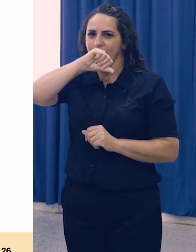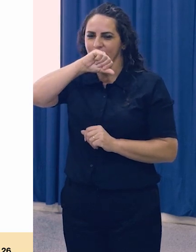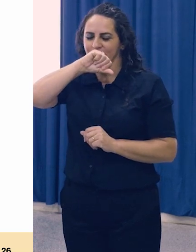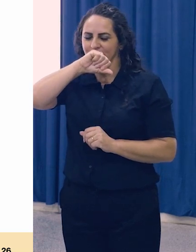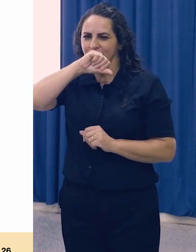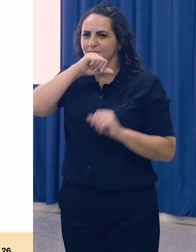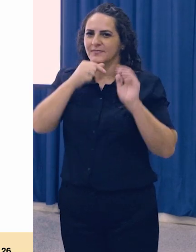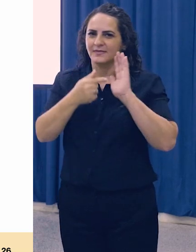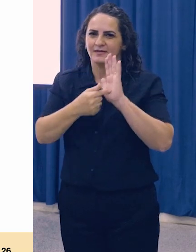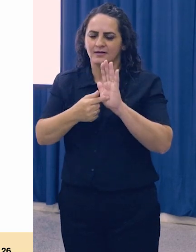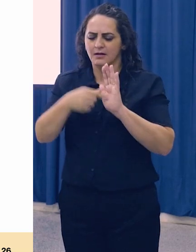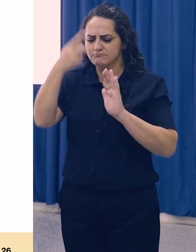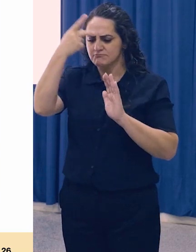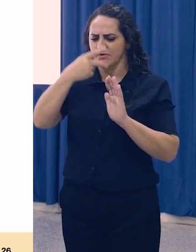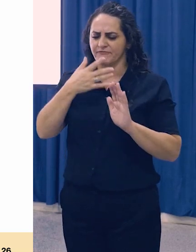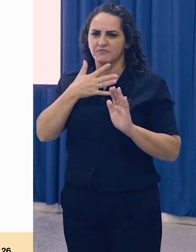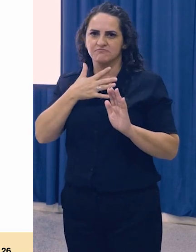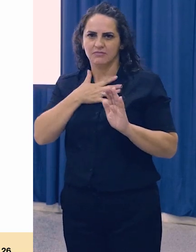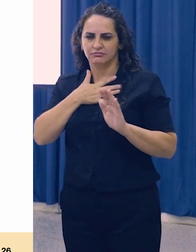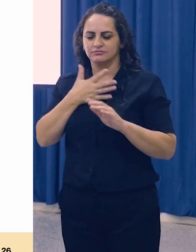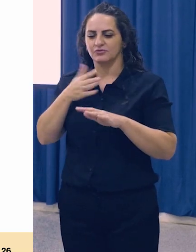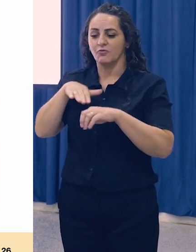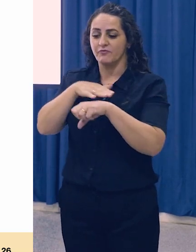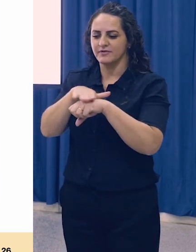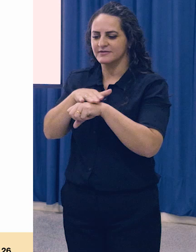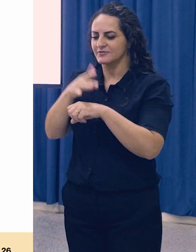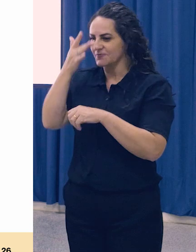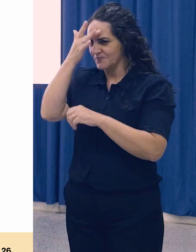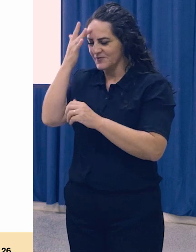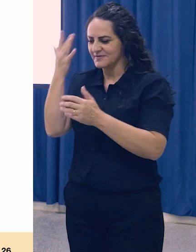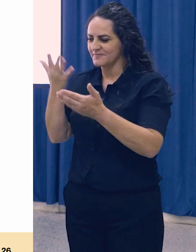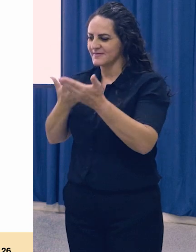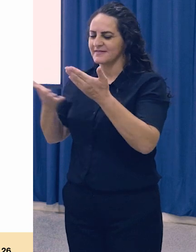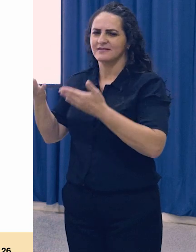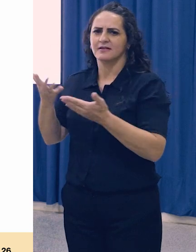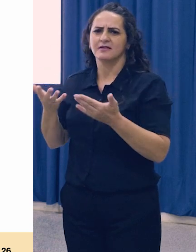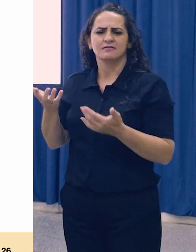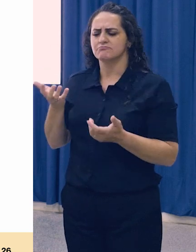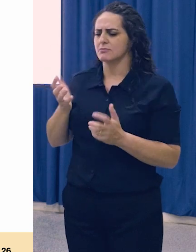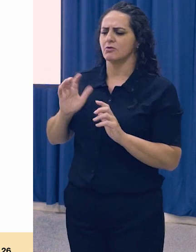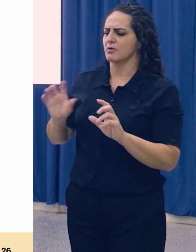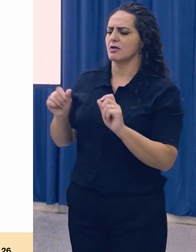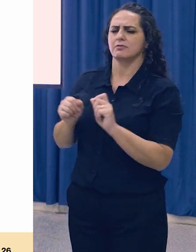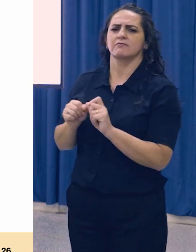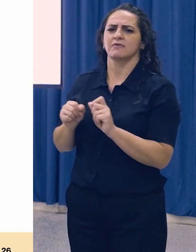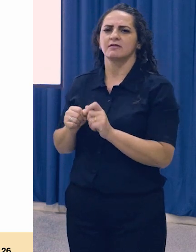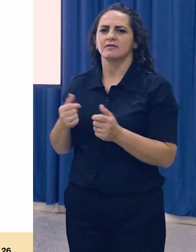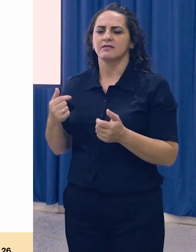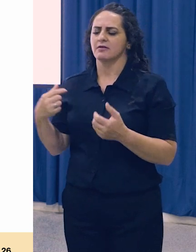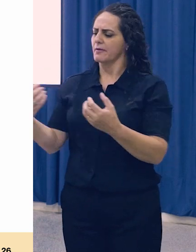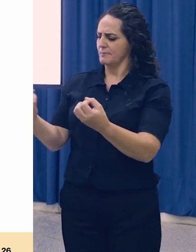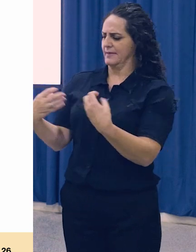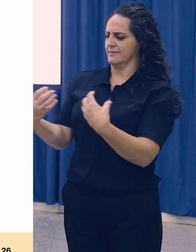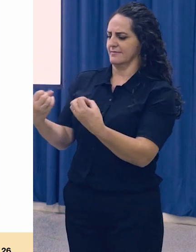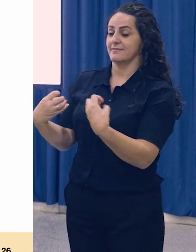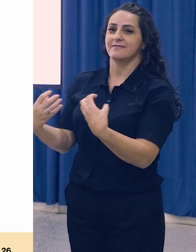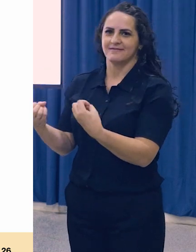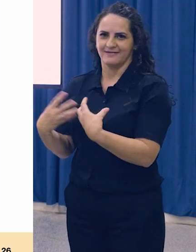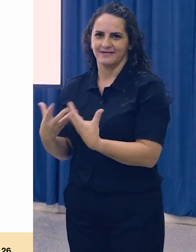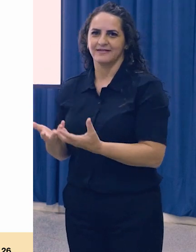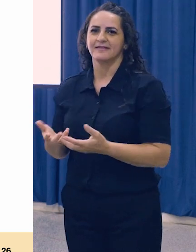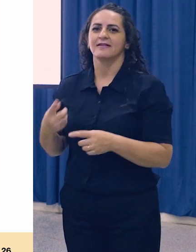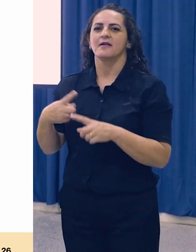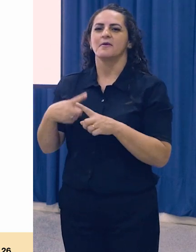se aquele perfil fosse dela. Então é ela conversando com as pessoas, ela dizendo, não quero que faça, eu quero que você me ensine. São frases que